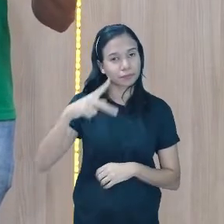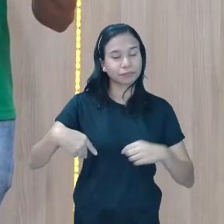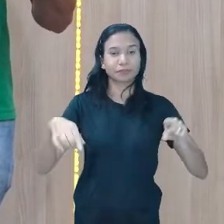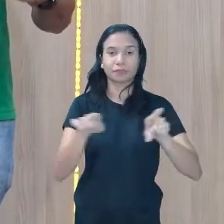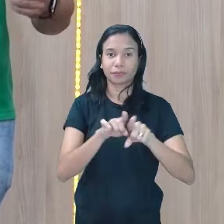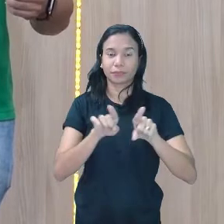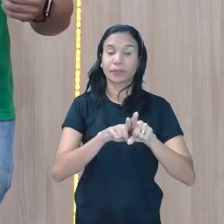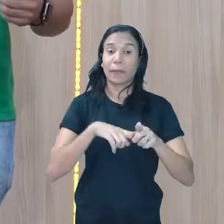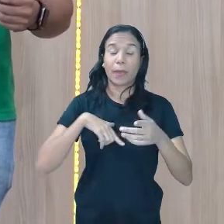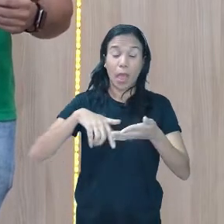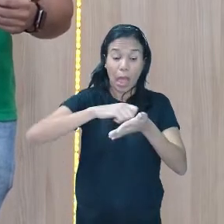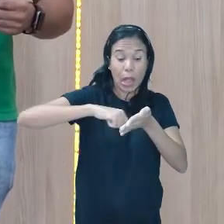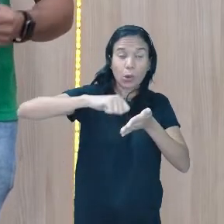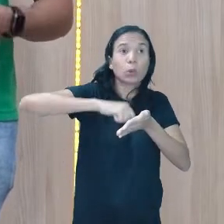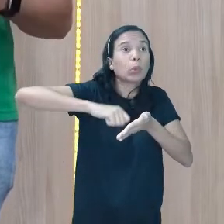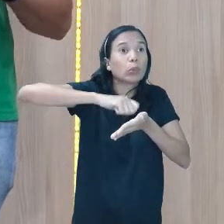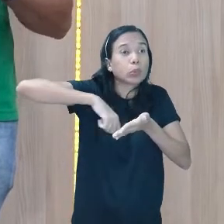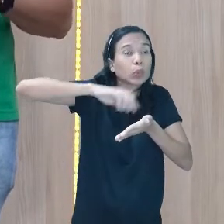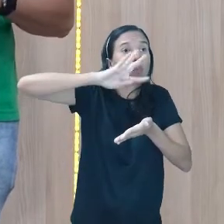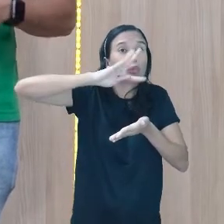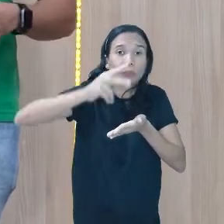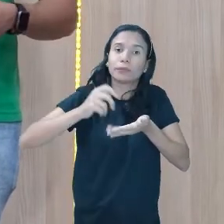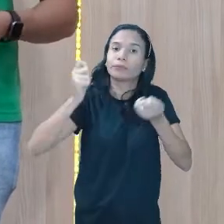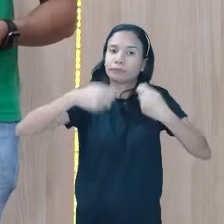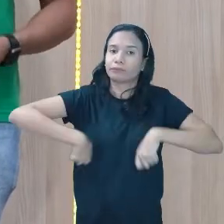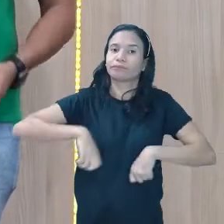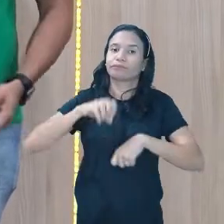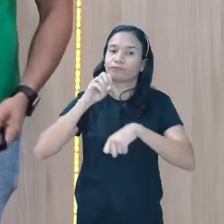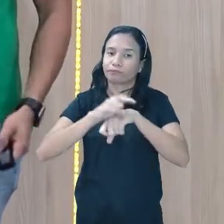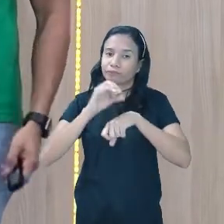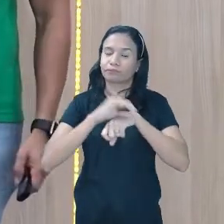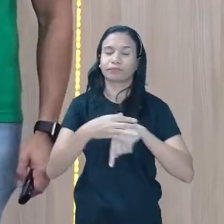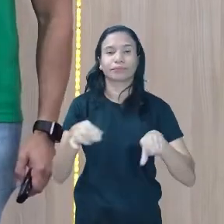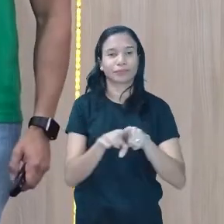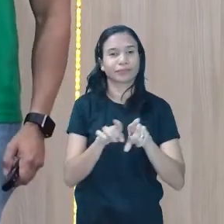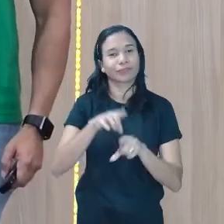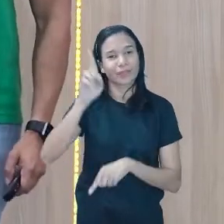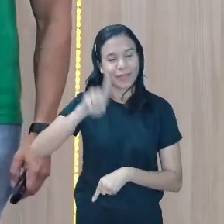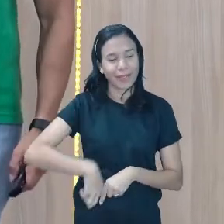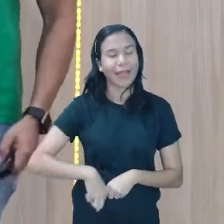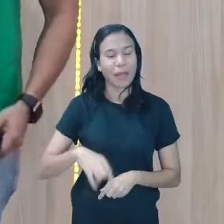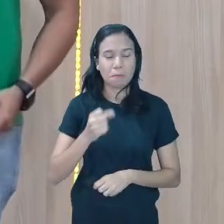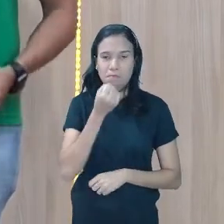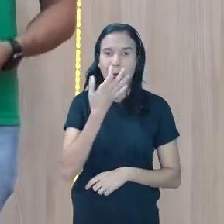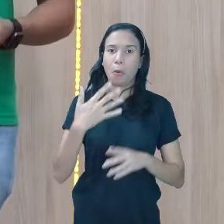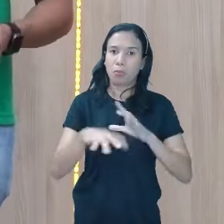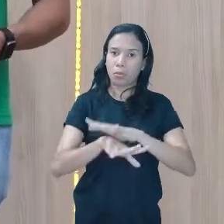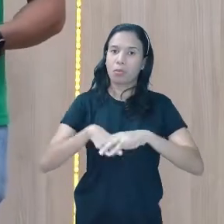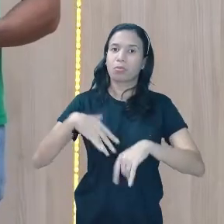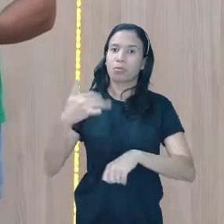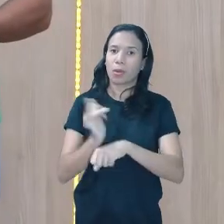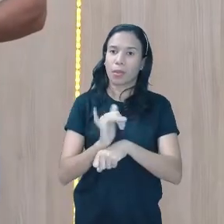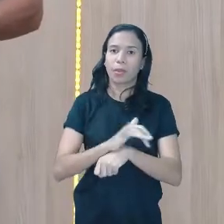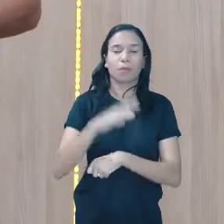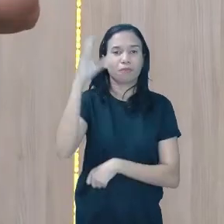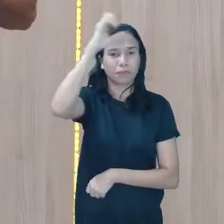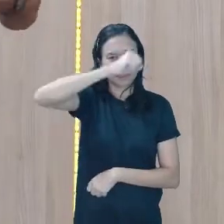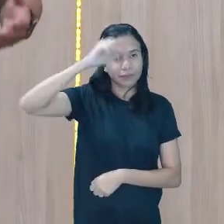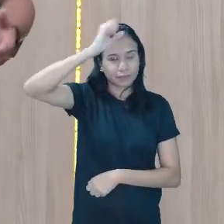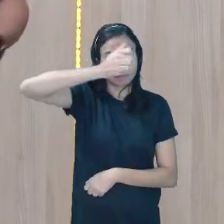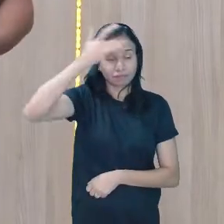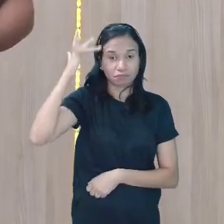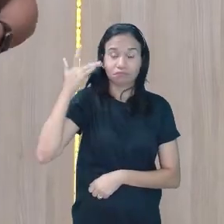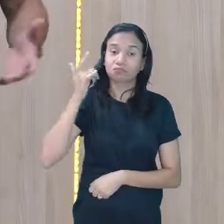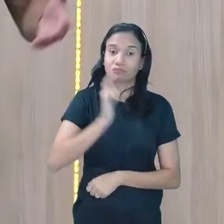pode anotar tudinho que está lá, você pode comentar. Então é um canal fantástico de aprendizado que você pode